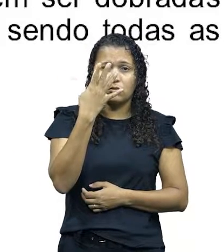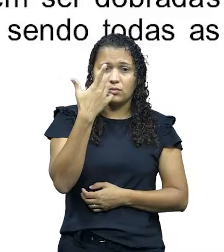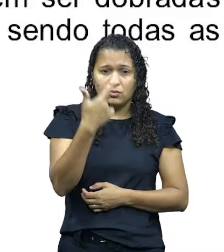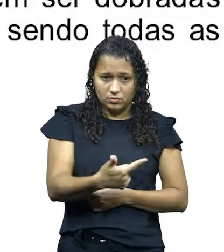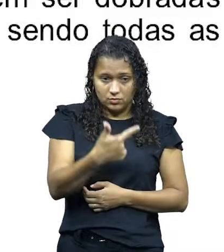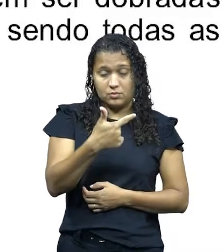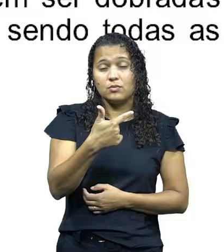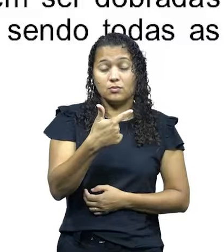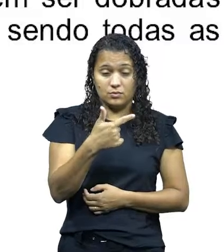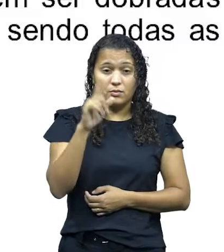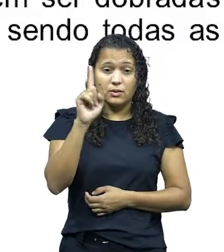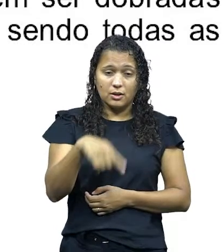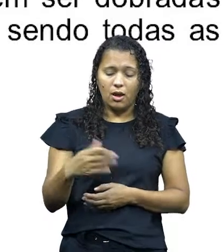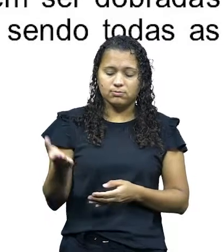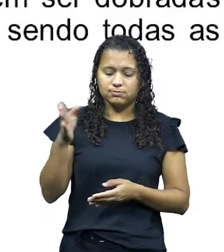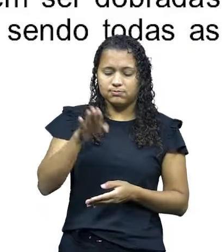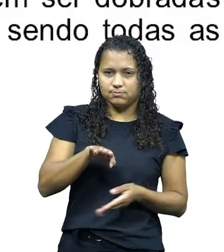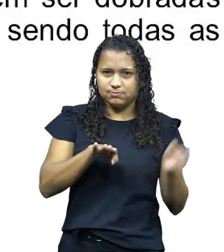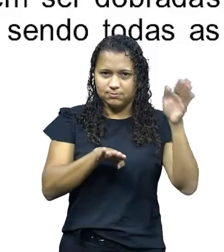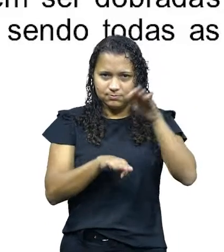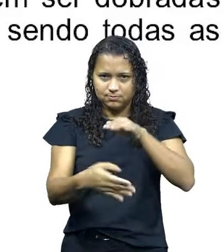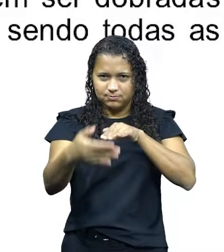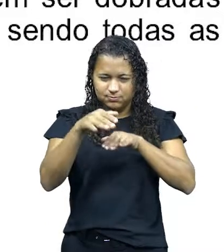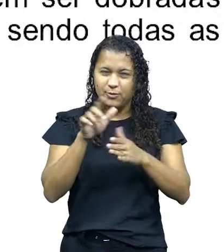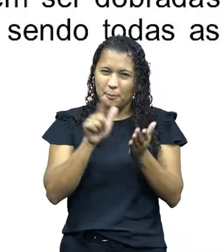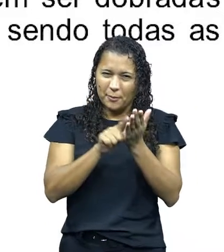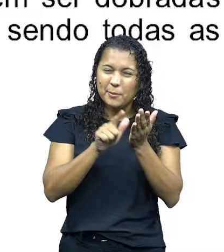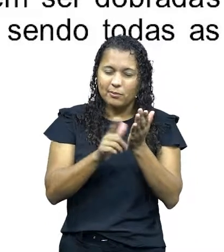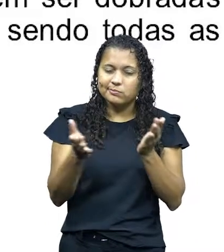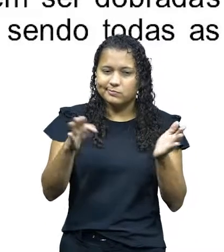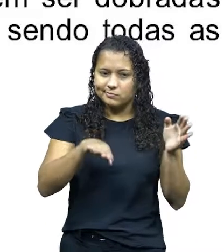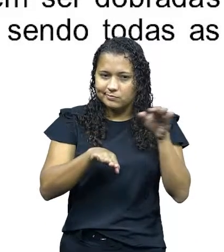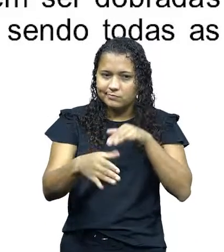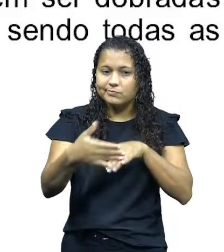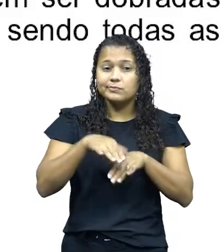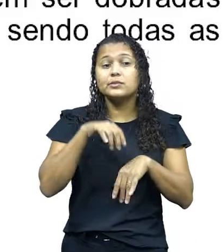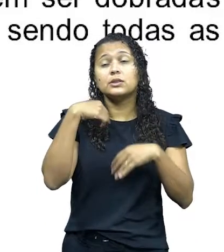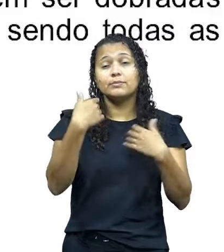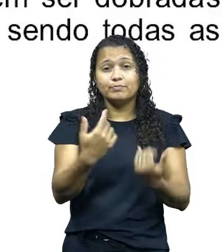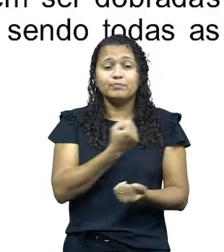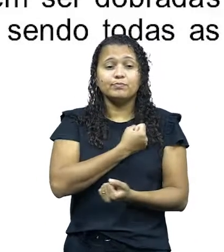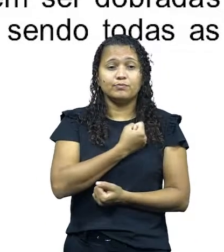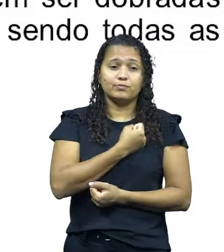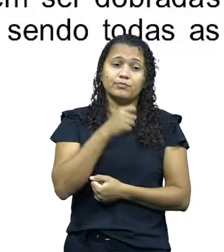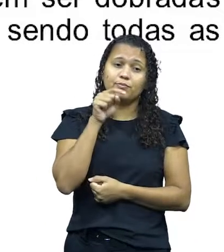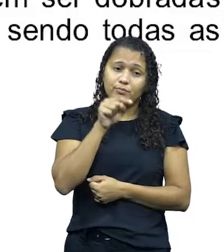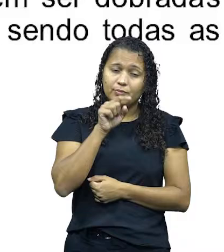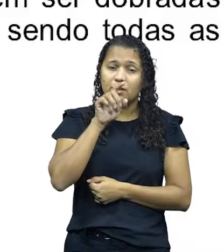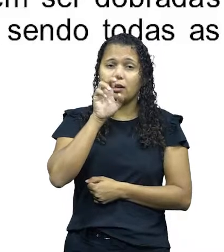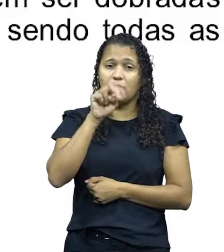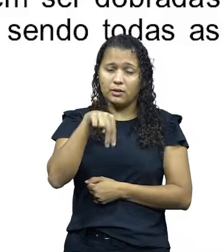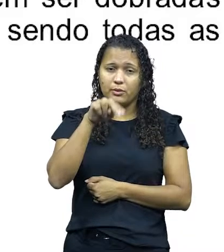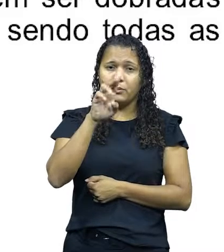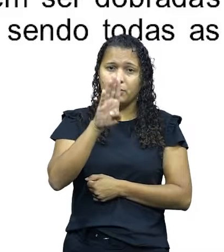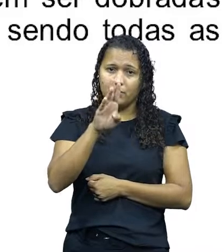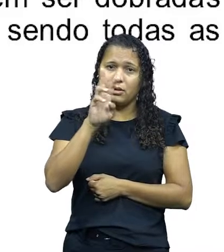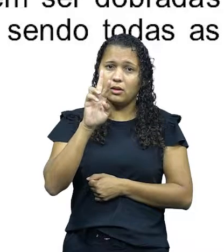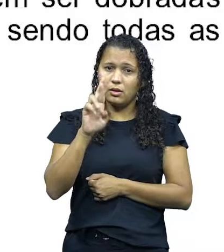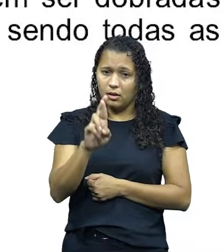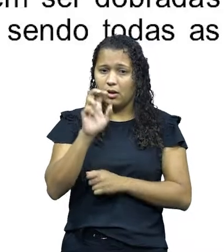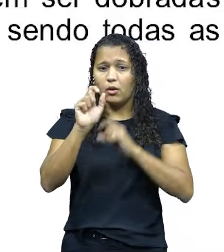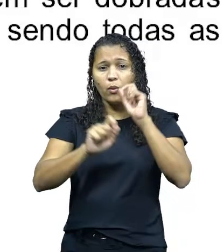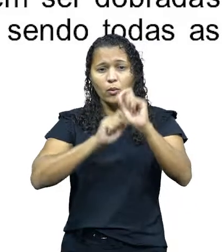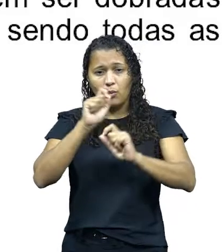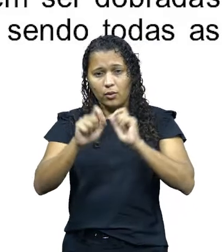13142, né, que é o dobramento de cópia. Então, essa NBR, ela tem o seu objetivo de